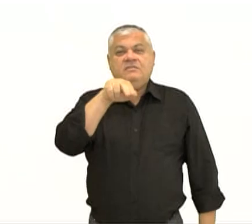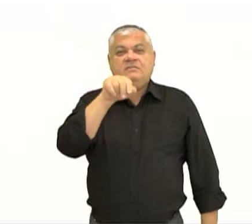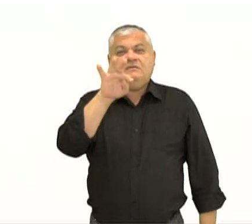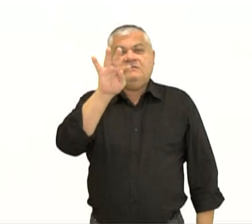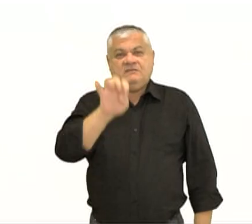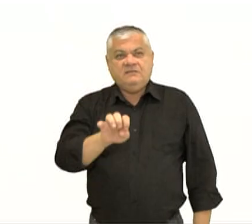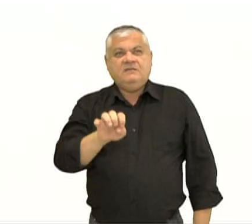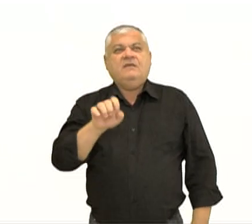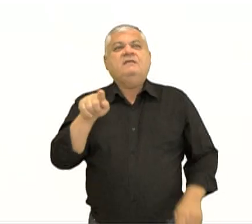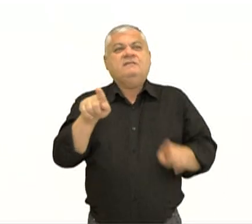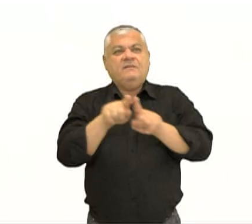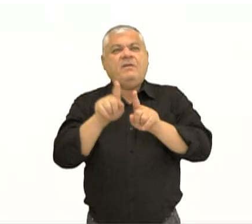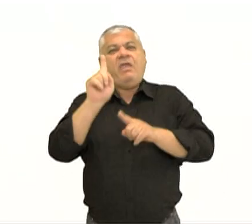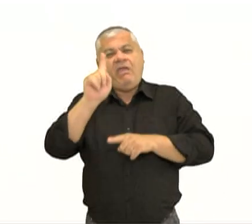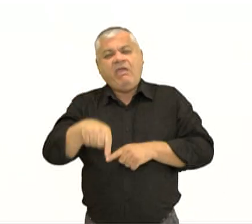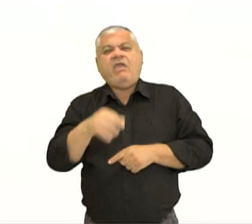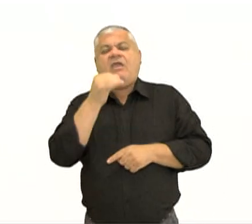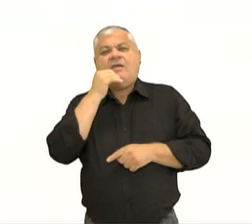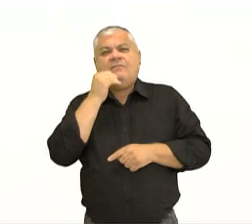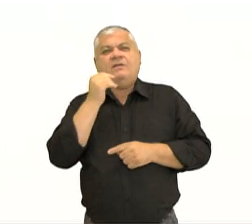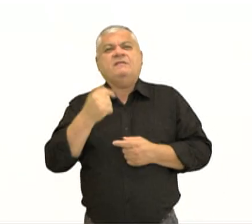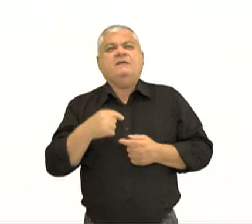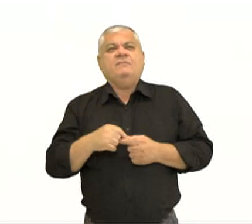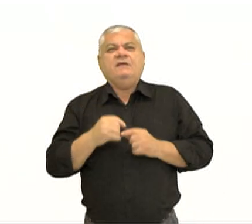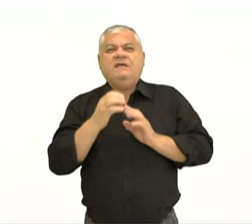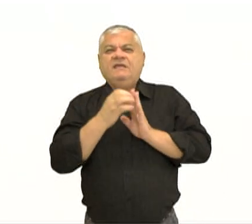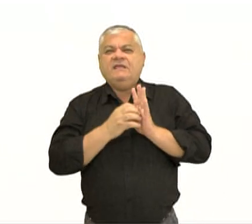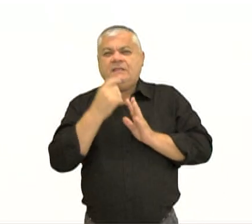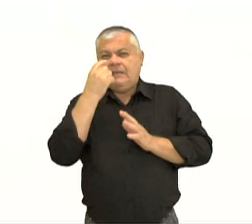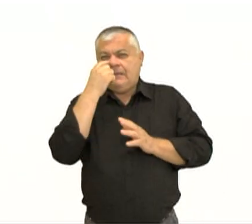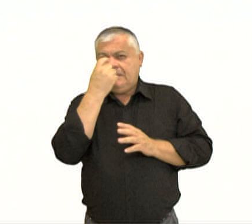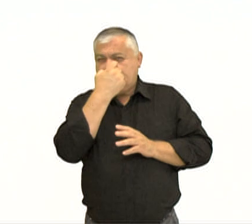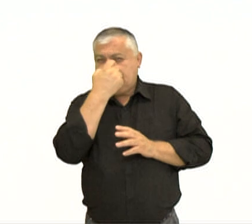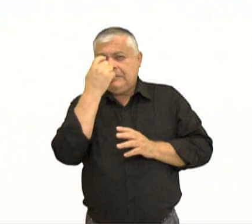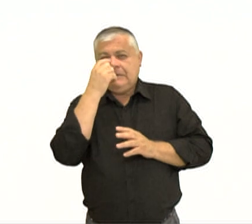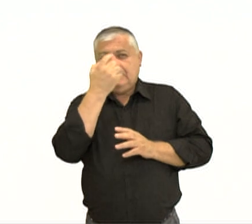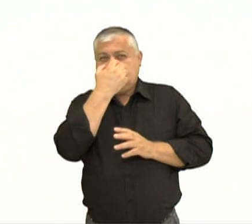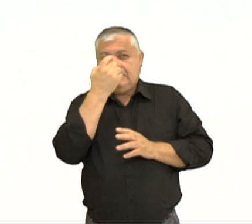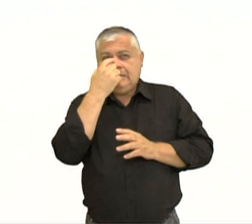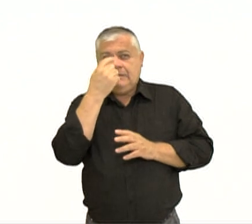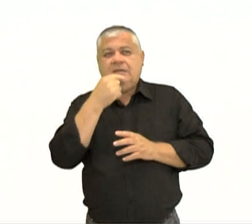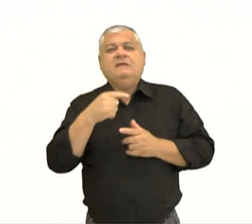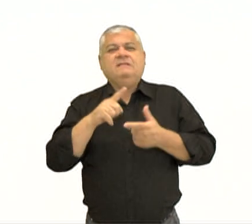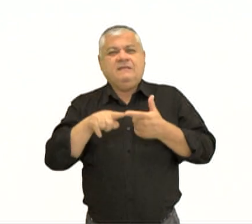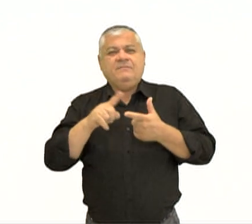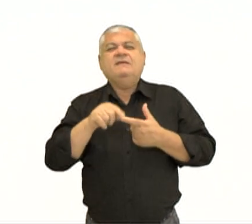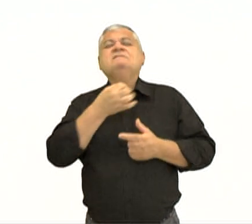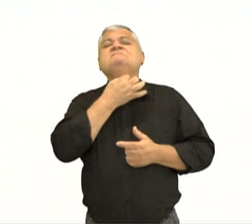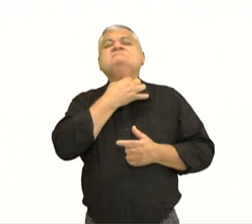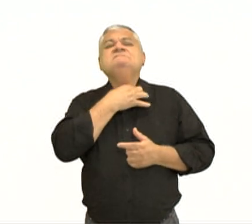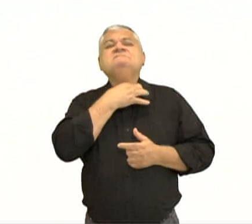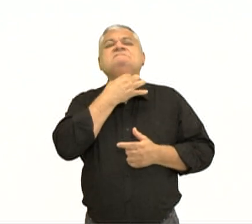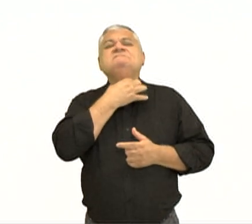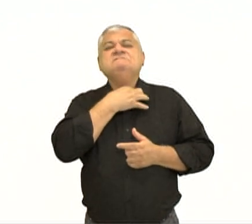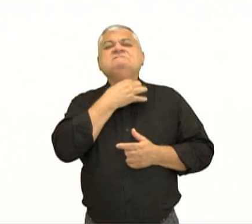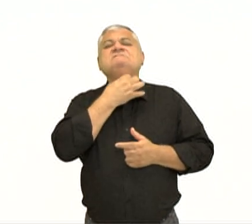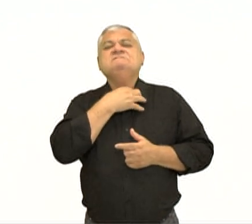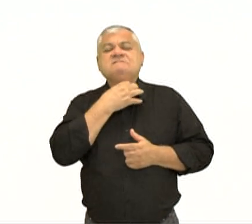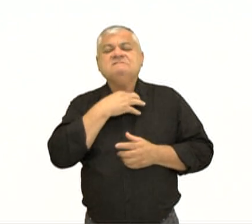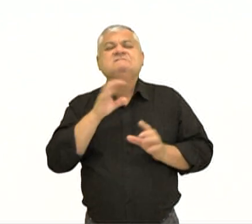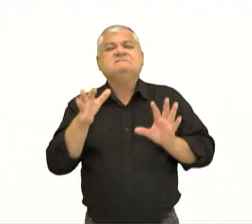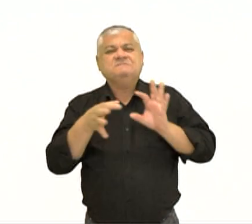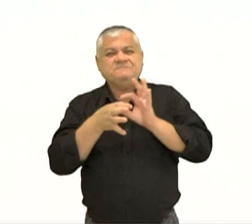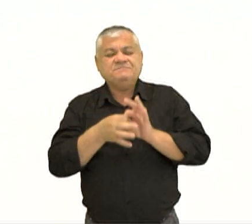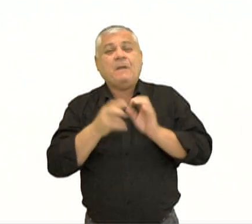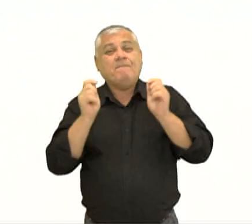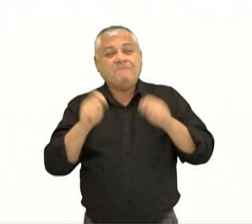A rinite é também uma irritação na mucosa do sistema respiratório. Ela pode estar